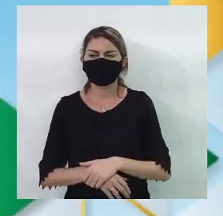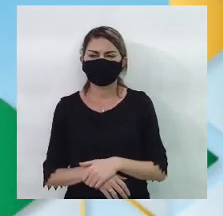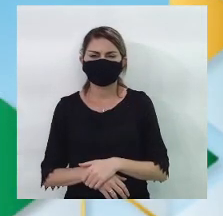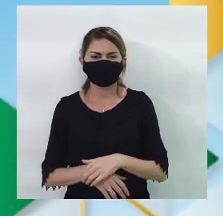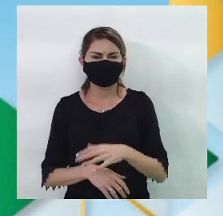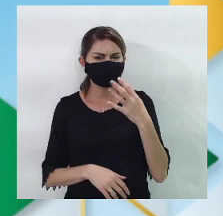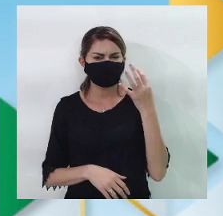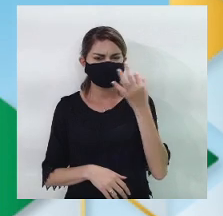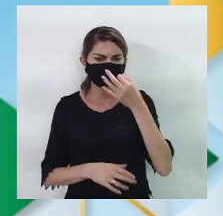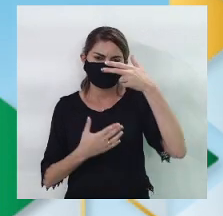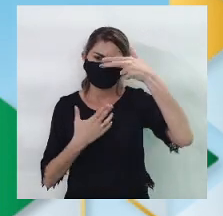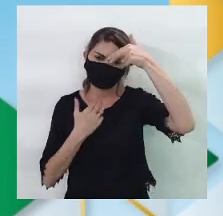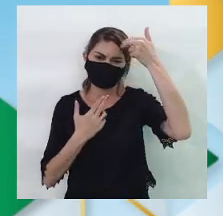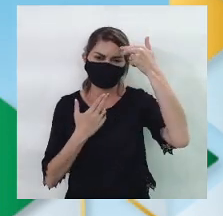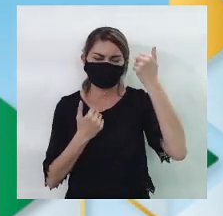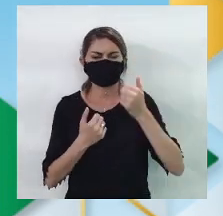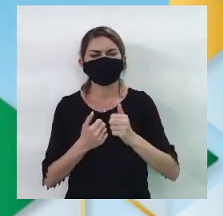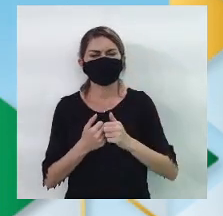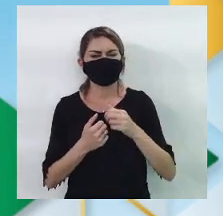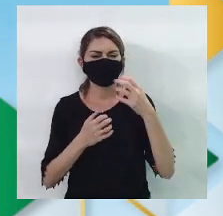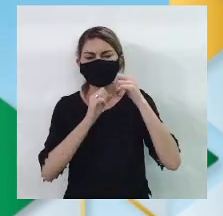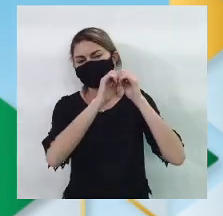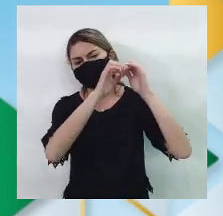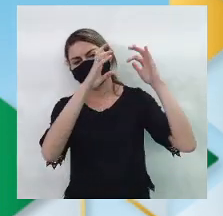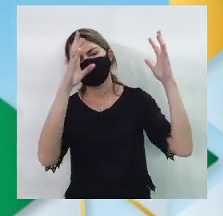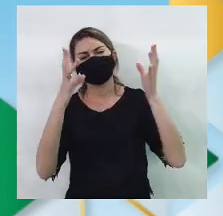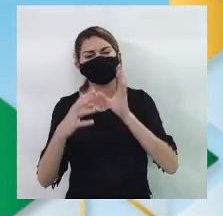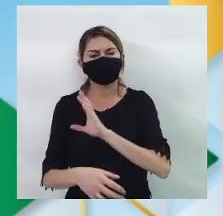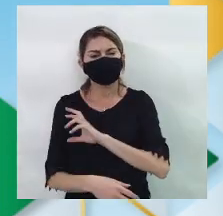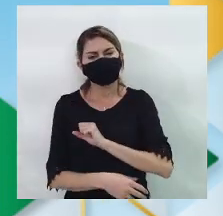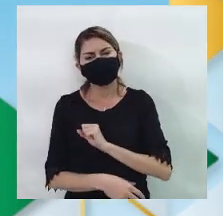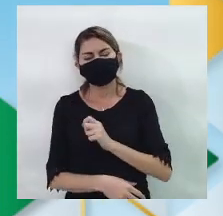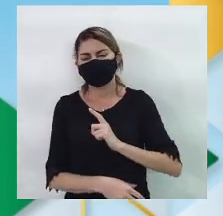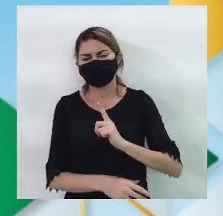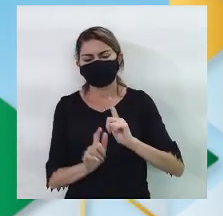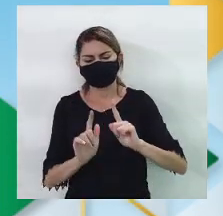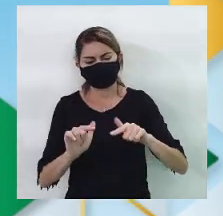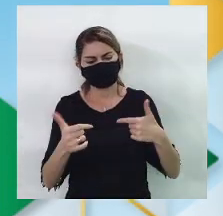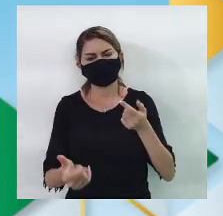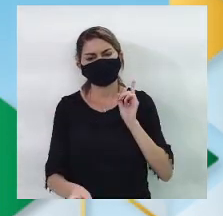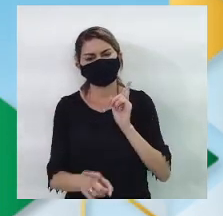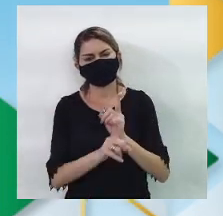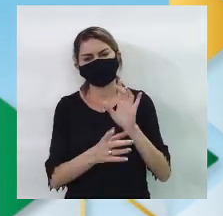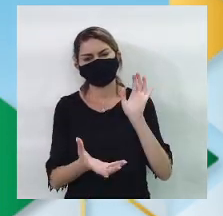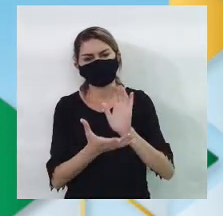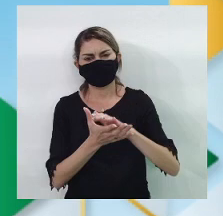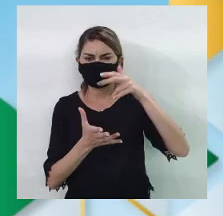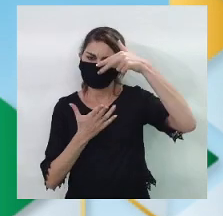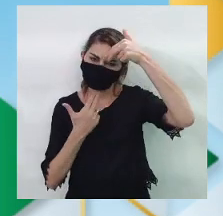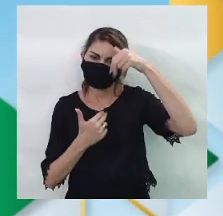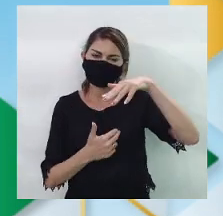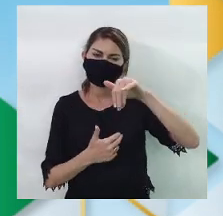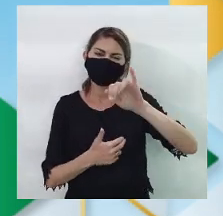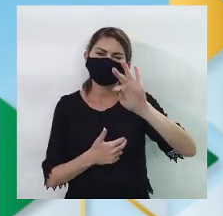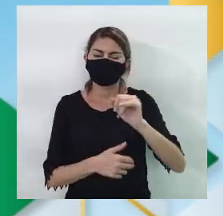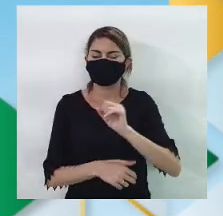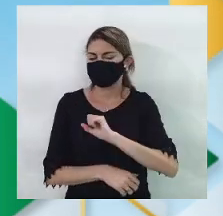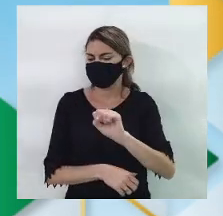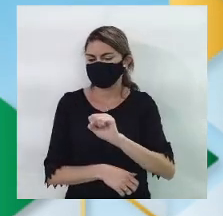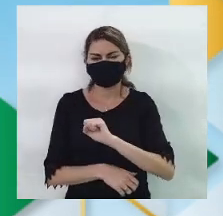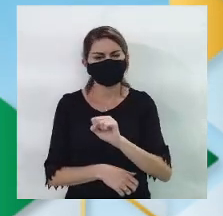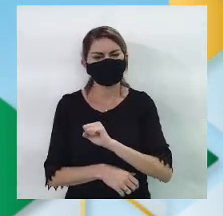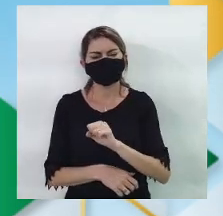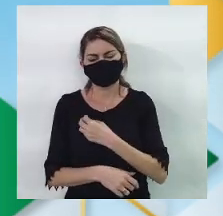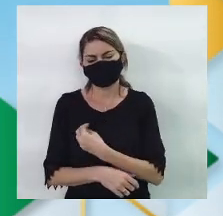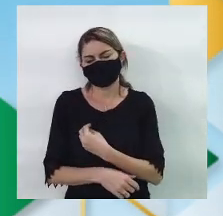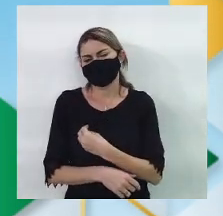Linda cabrinha, Cordolina, que sonha com o amor, tem a sorte de encontrar o Bode Matias. Apaixonados,